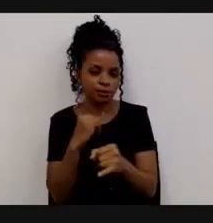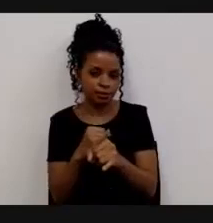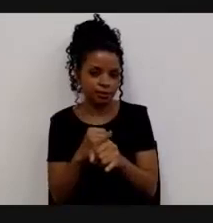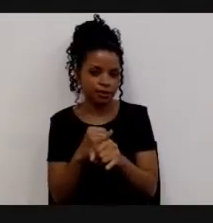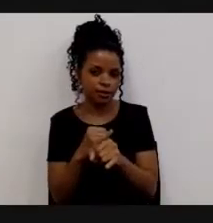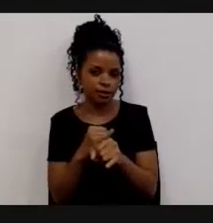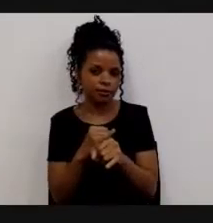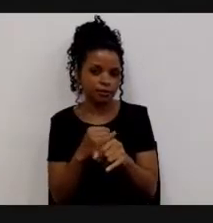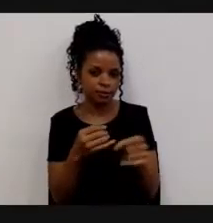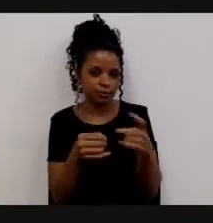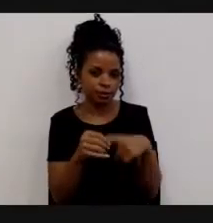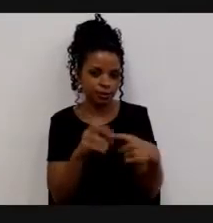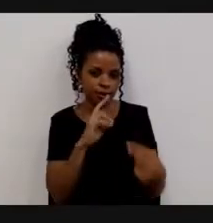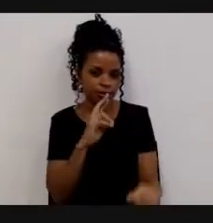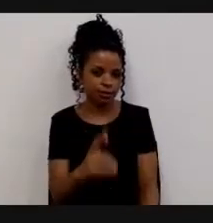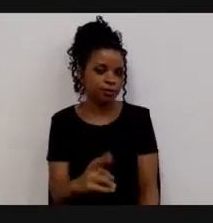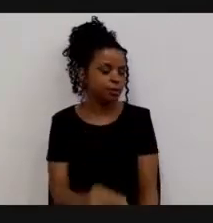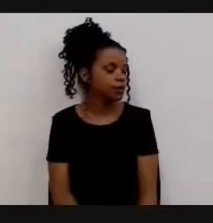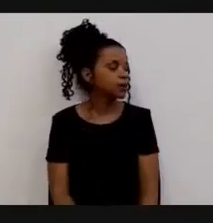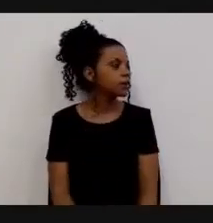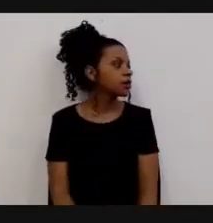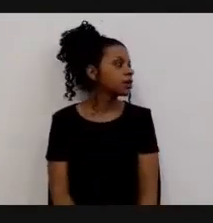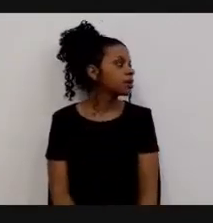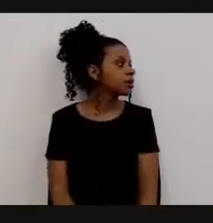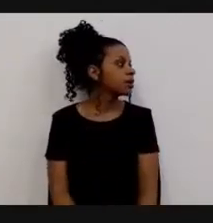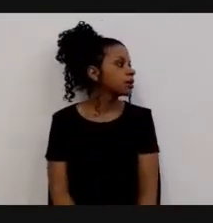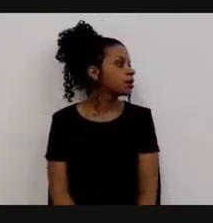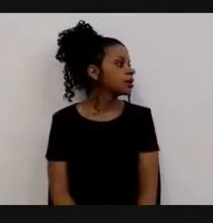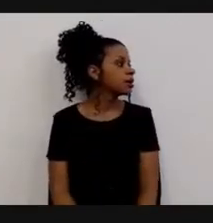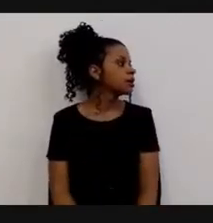Sérgio. Acho que o microfone estava fechado.